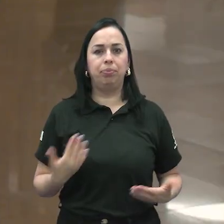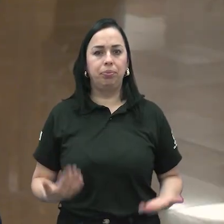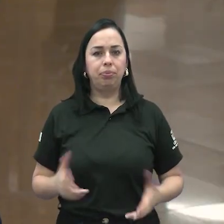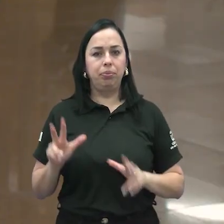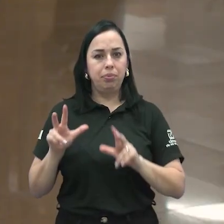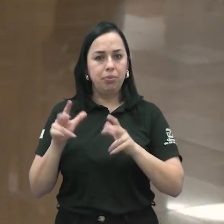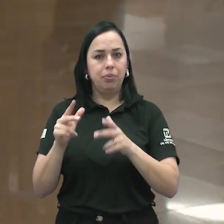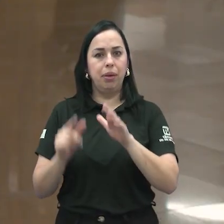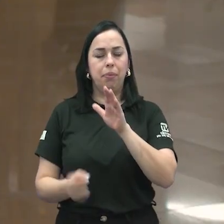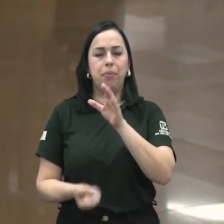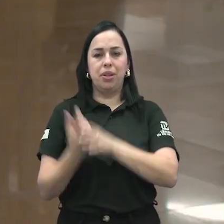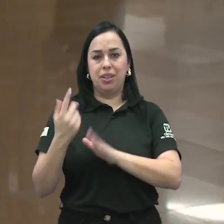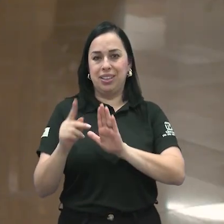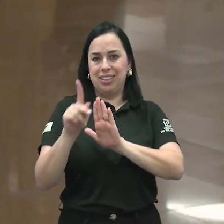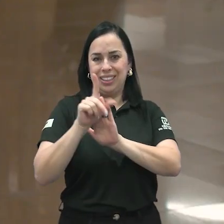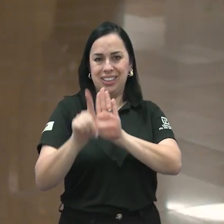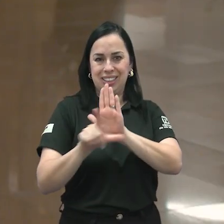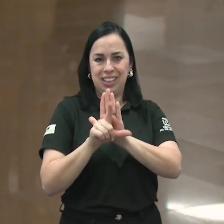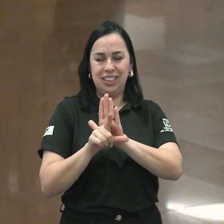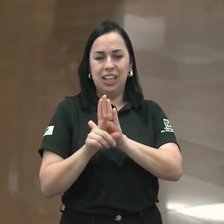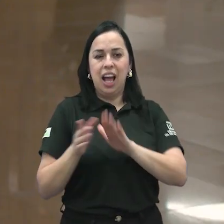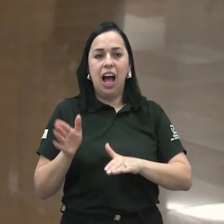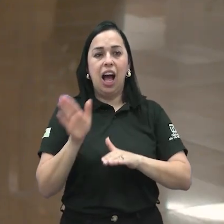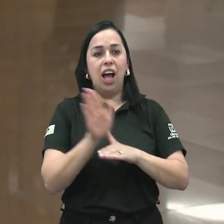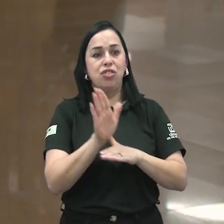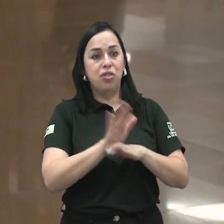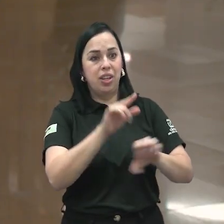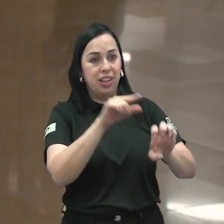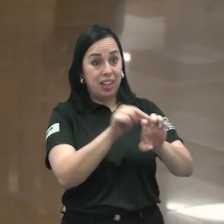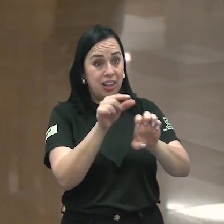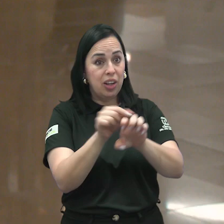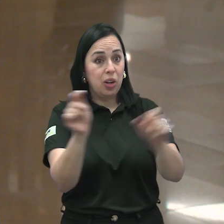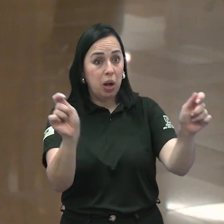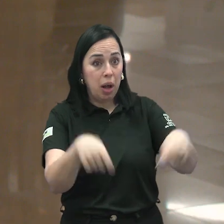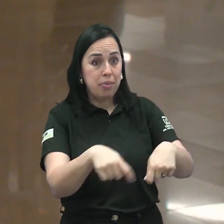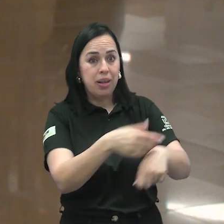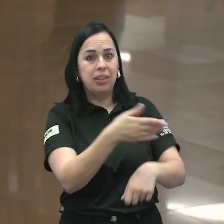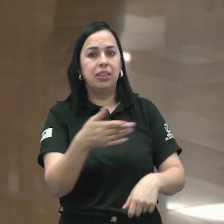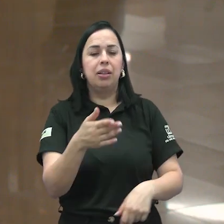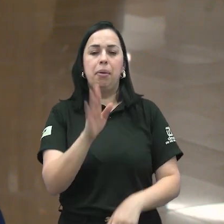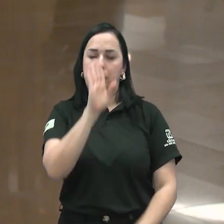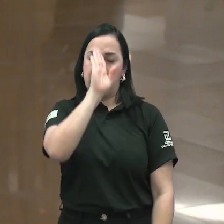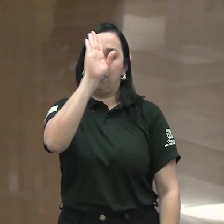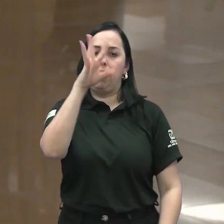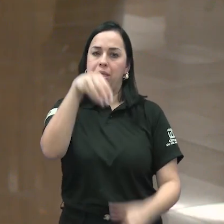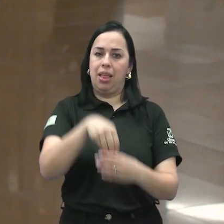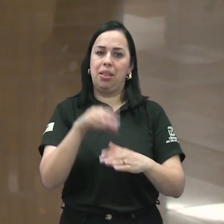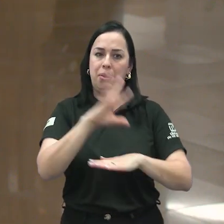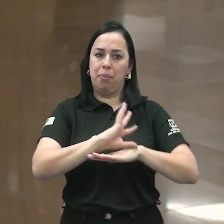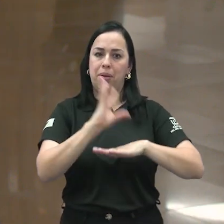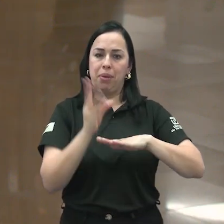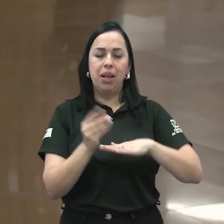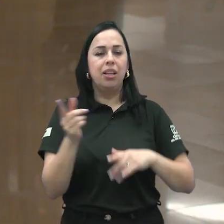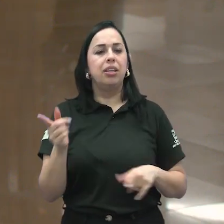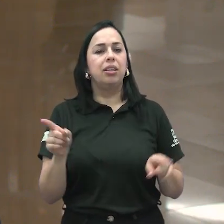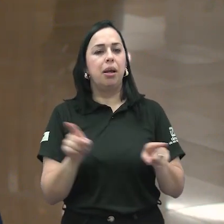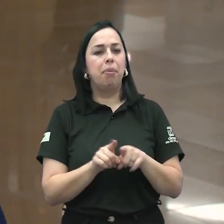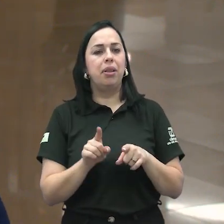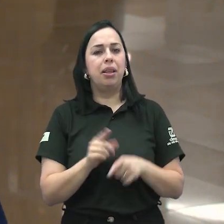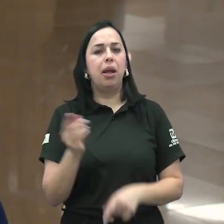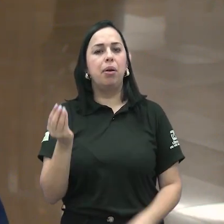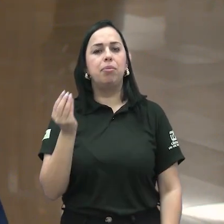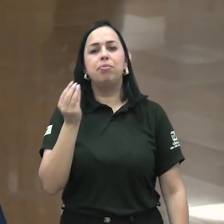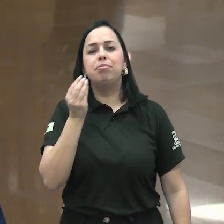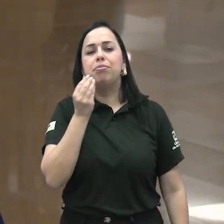Câmara Municipal, através de projetos de lei, facilita para que o empreendedor possa empreender em São José dos Campos, principalmente no nosso parque tecnológico, e assim a gente